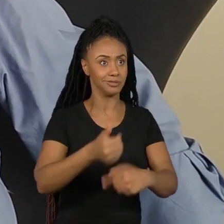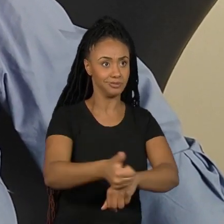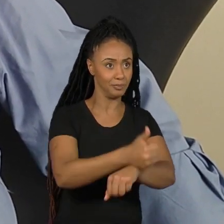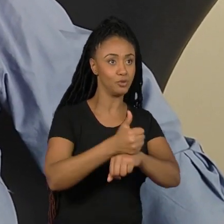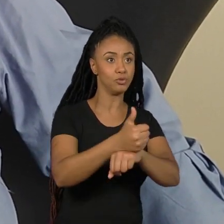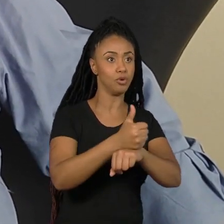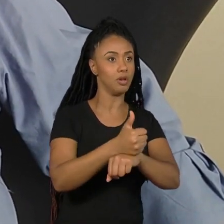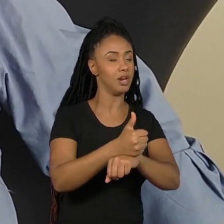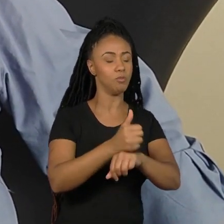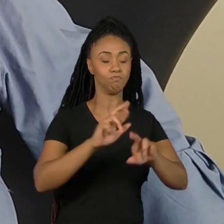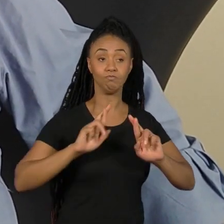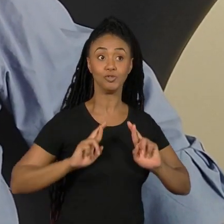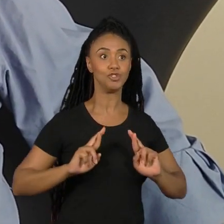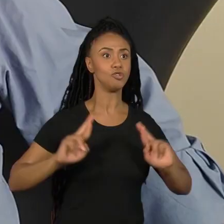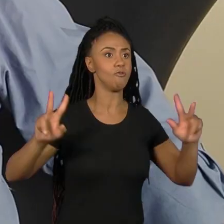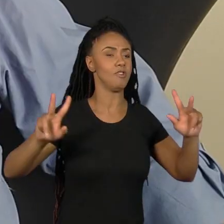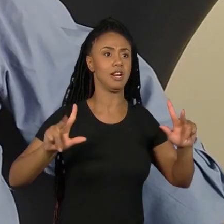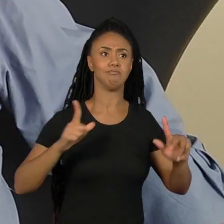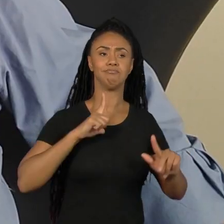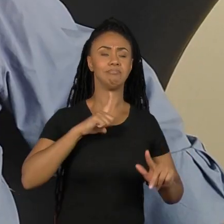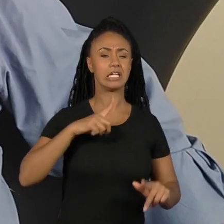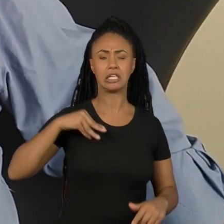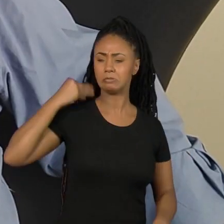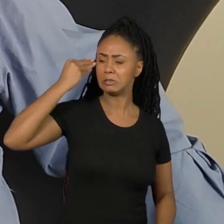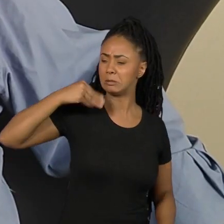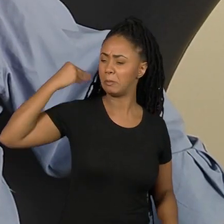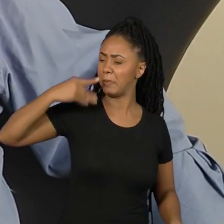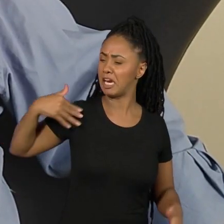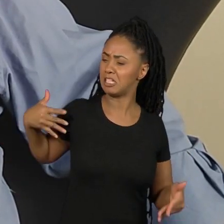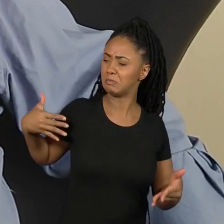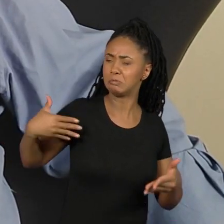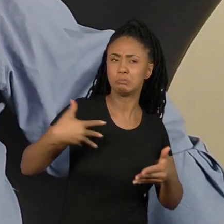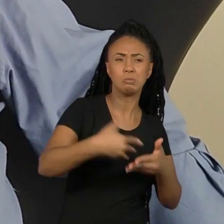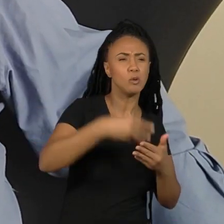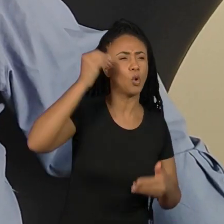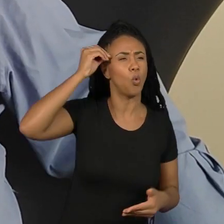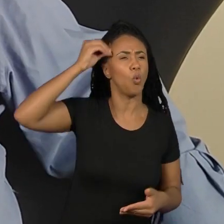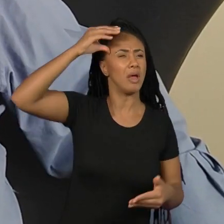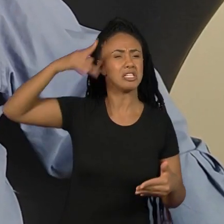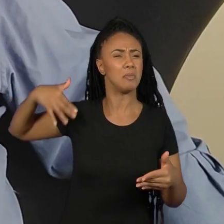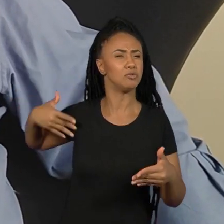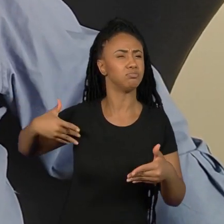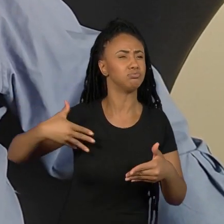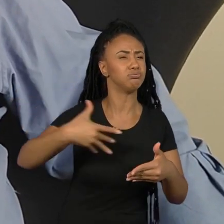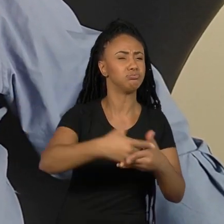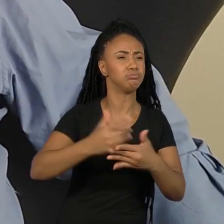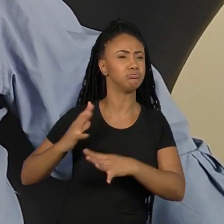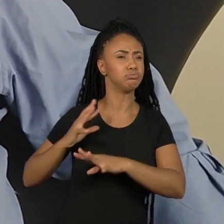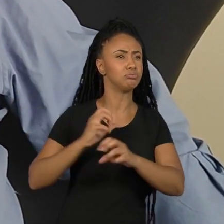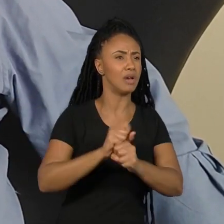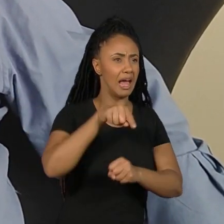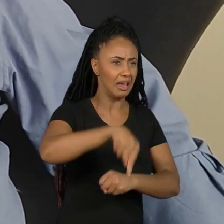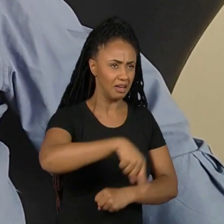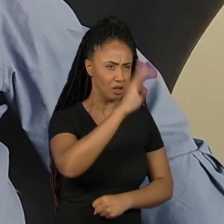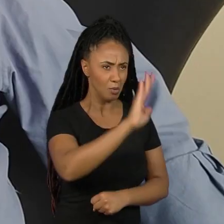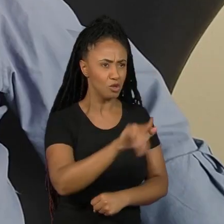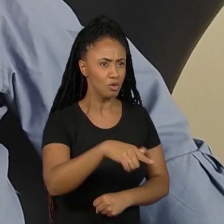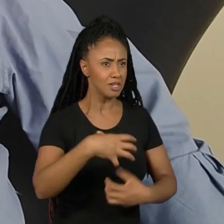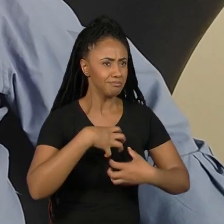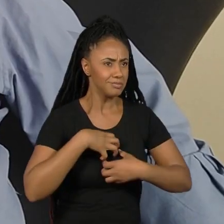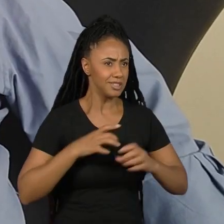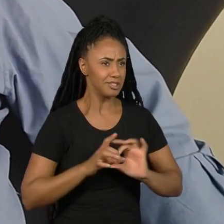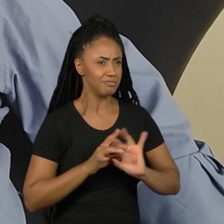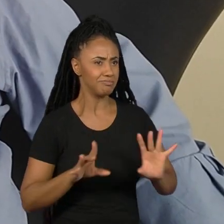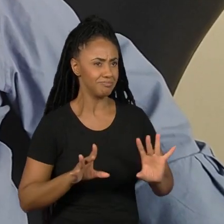tão particular, com uma base tão severa de conhecimentos, se sente à vontade no Brasil. Posso